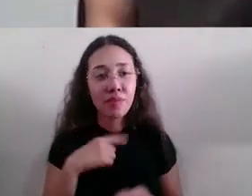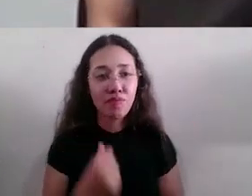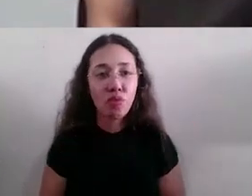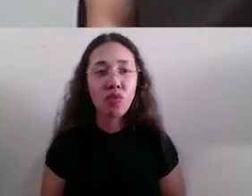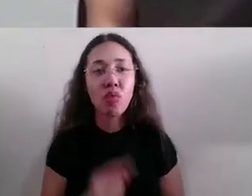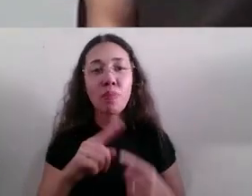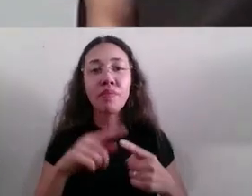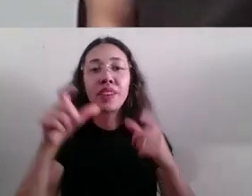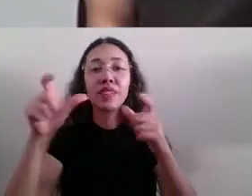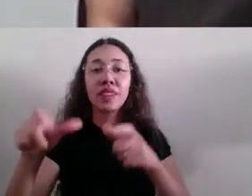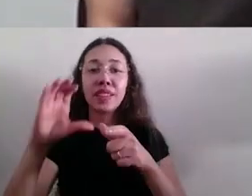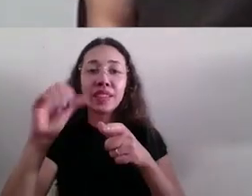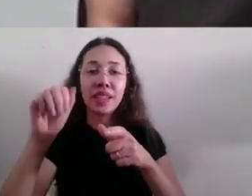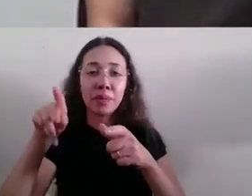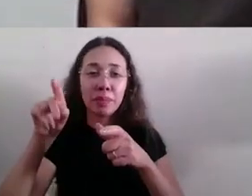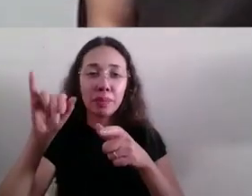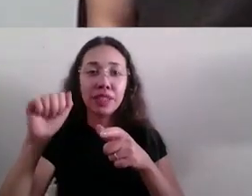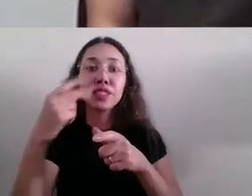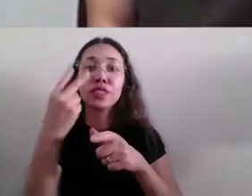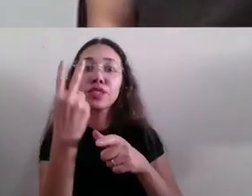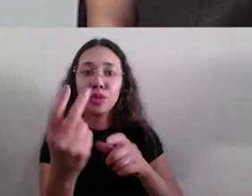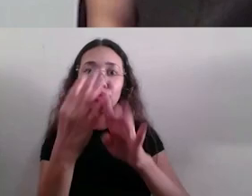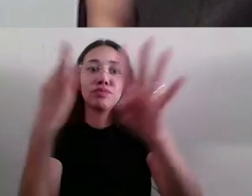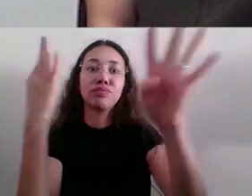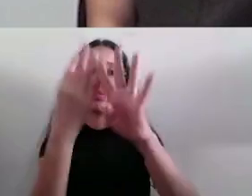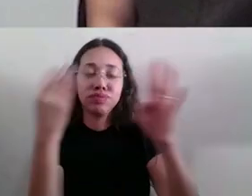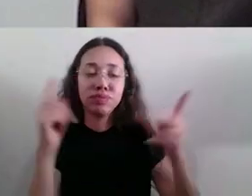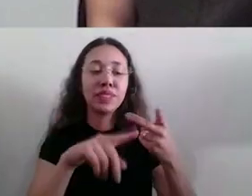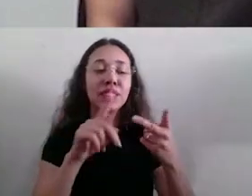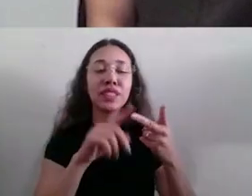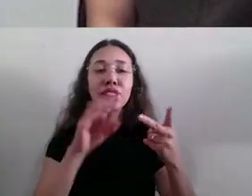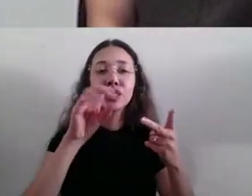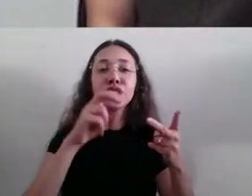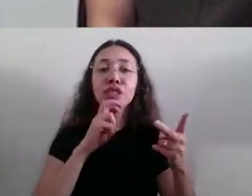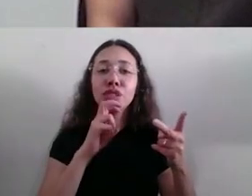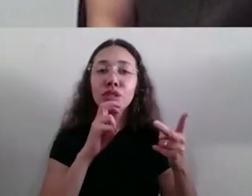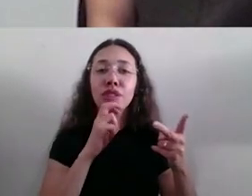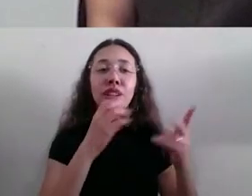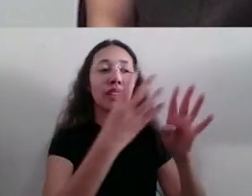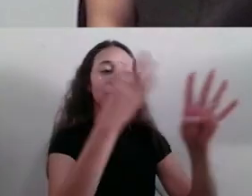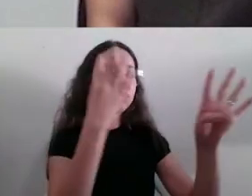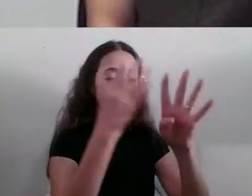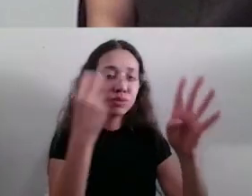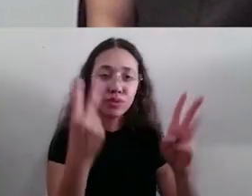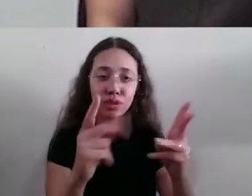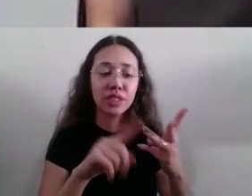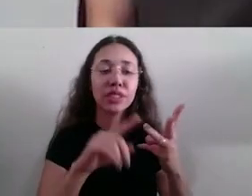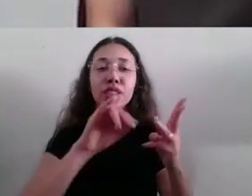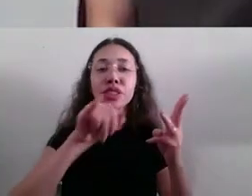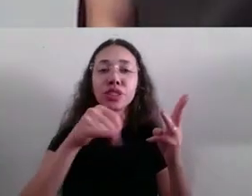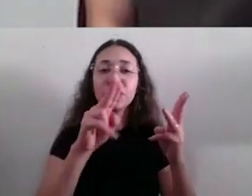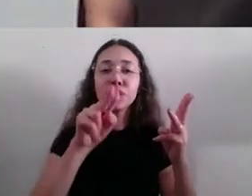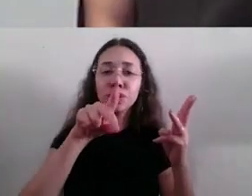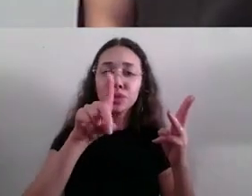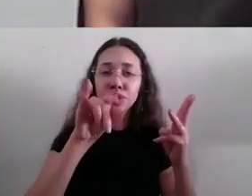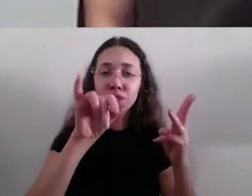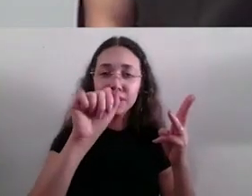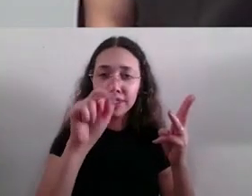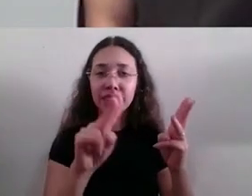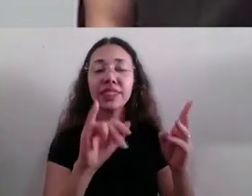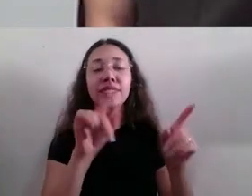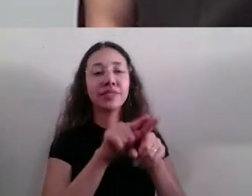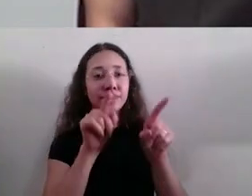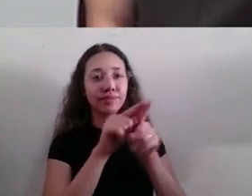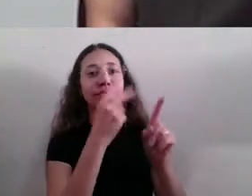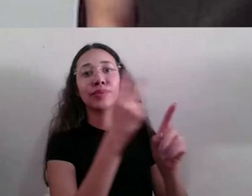2 mutirões em Sorocaba e 2 mutirões em Jundiaí. E no final acabou sendo foi exitoso.